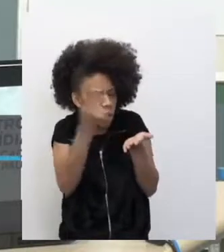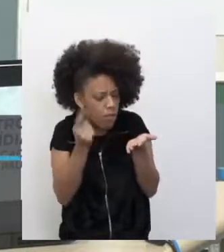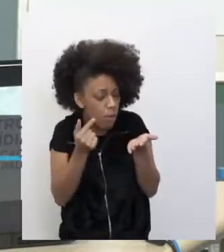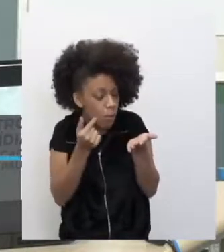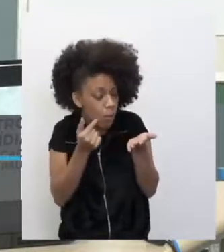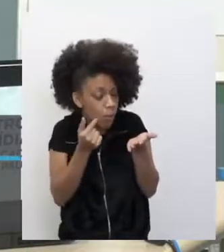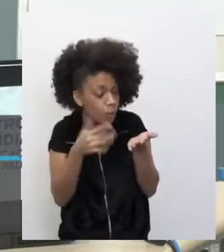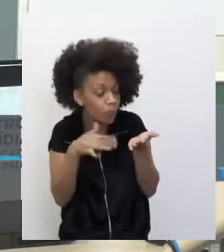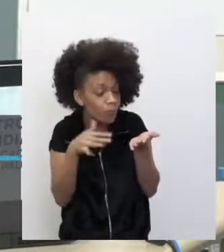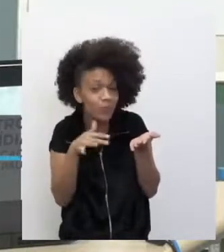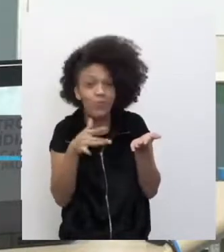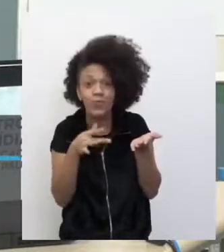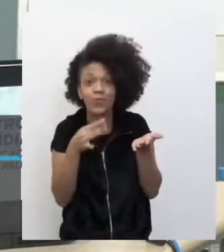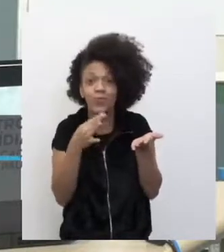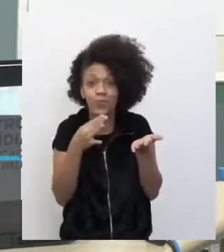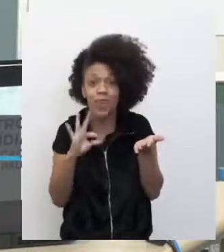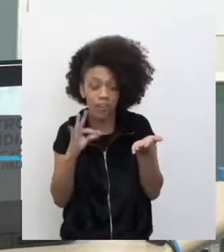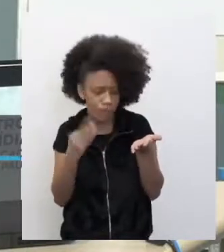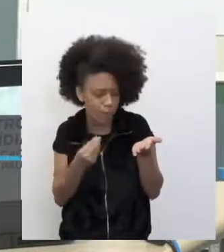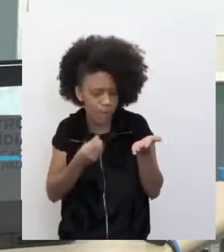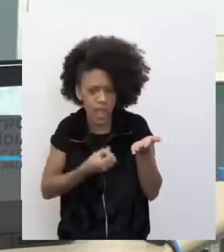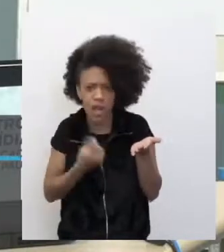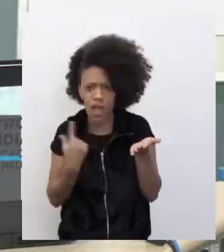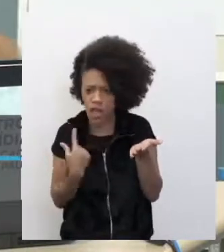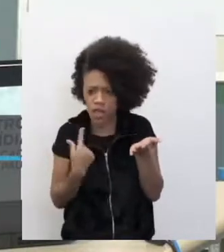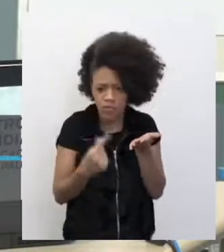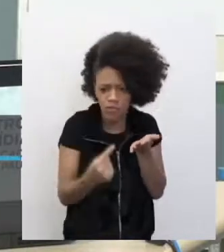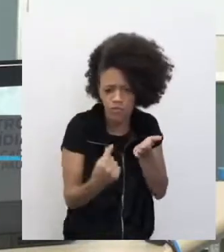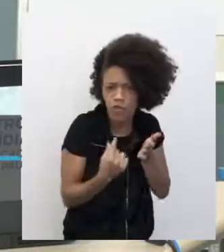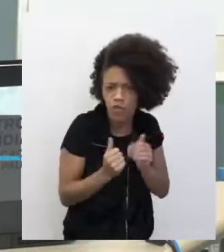várias famílias que levam os seus